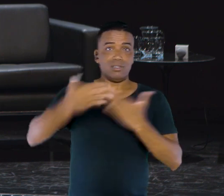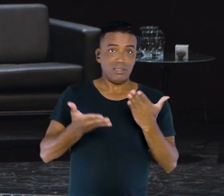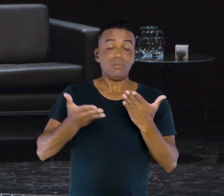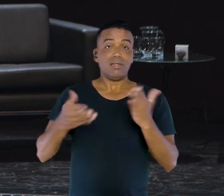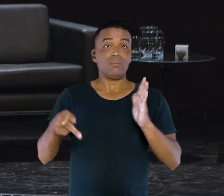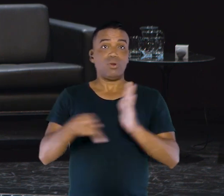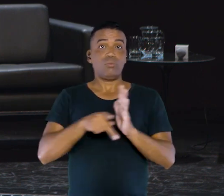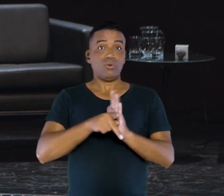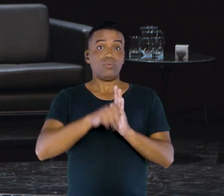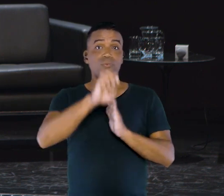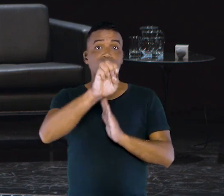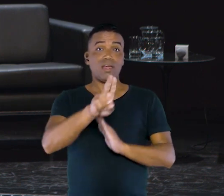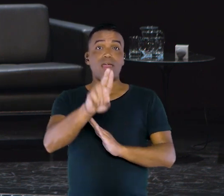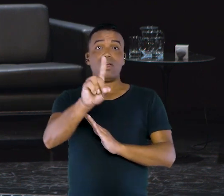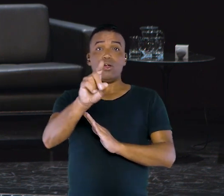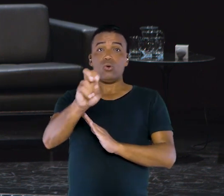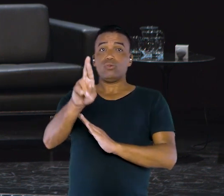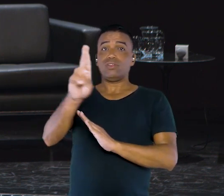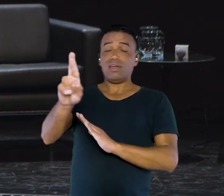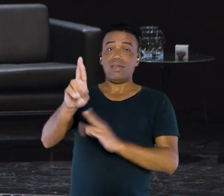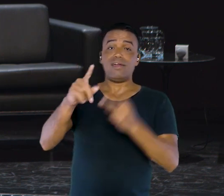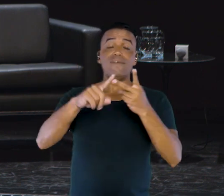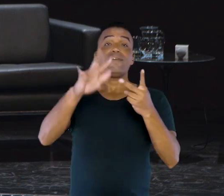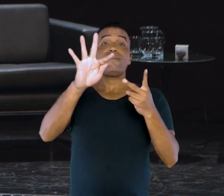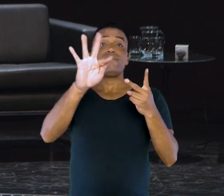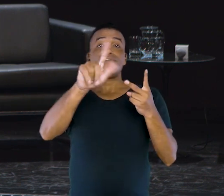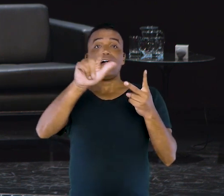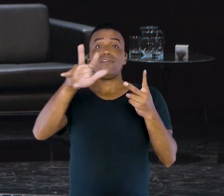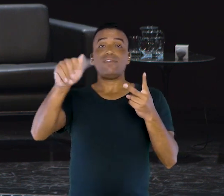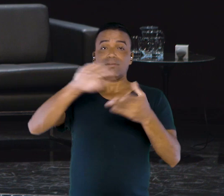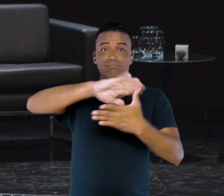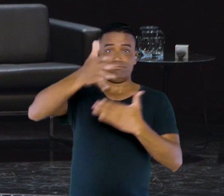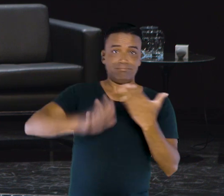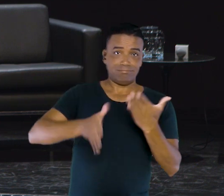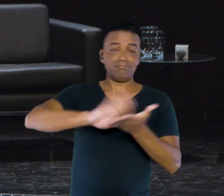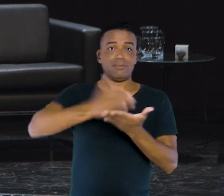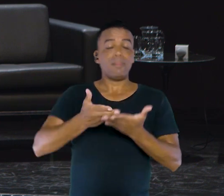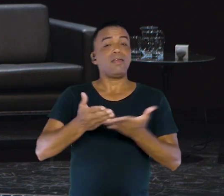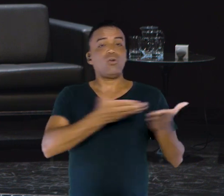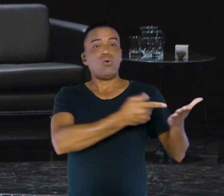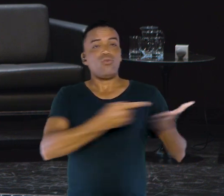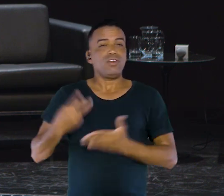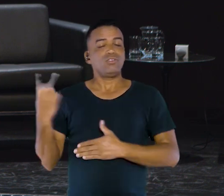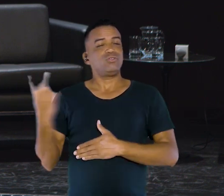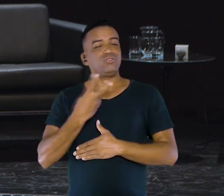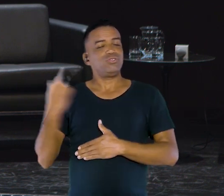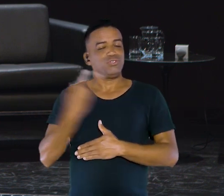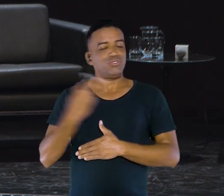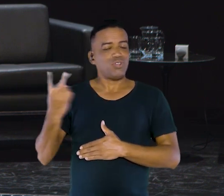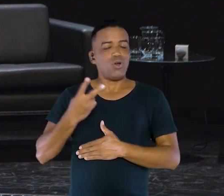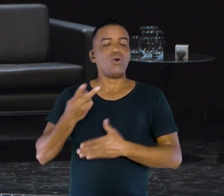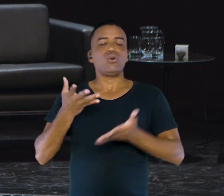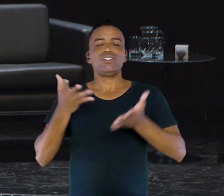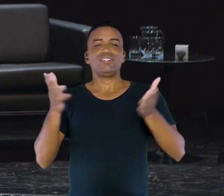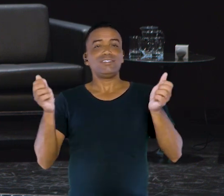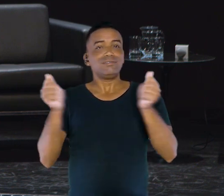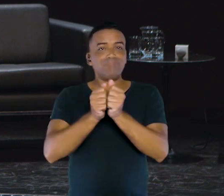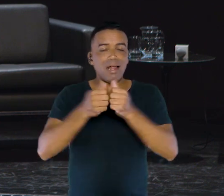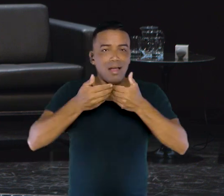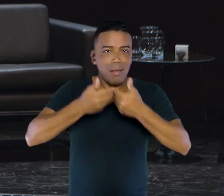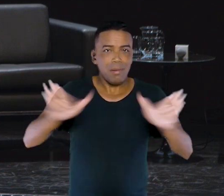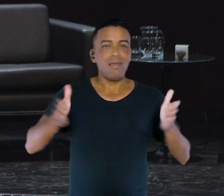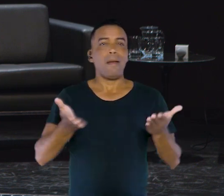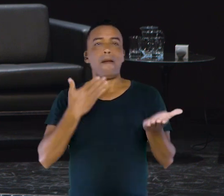de Libras, Helder e Flávia. Então, convidamos ao palco Franci Paniua, Eduardo Góes Neves, Geni Nunes,